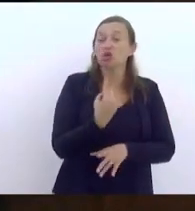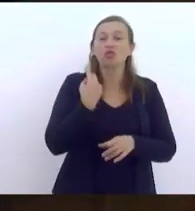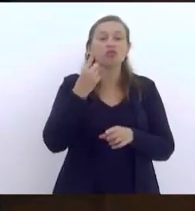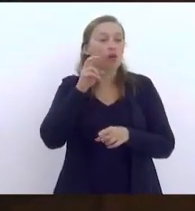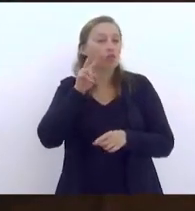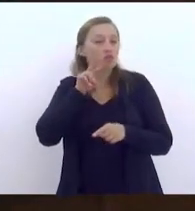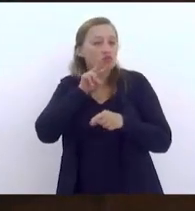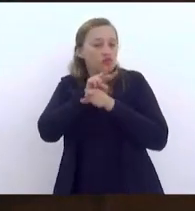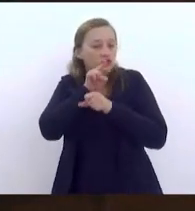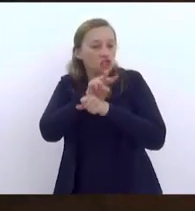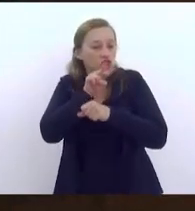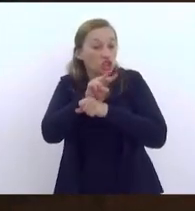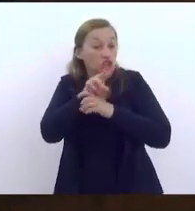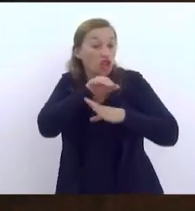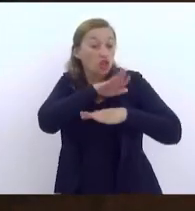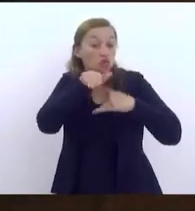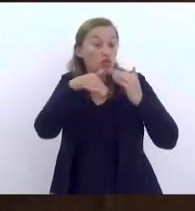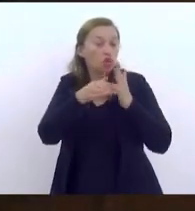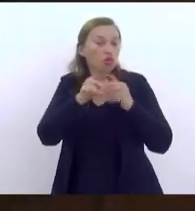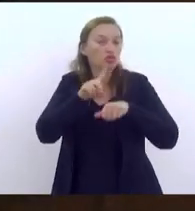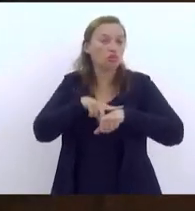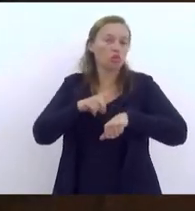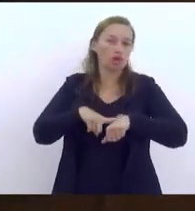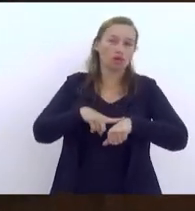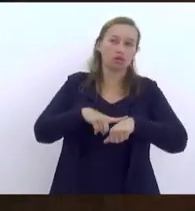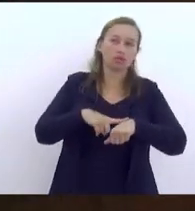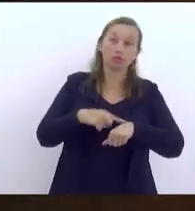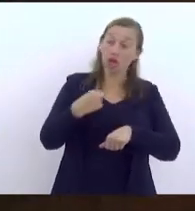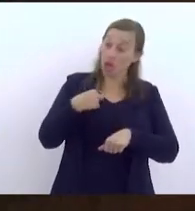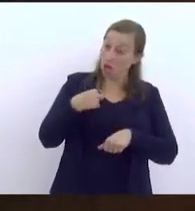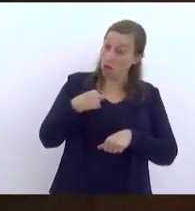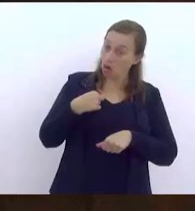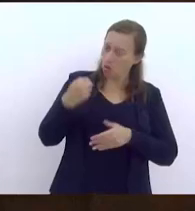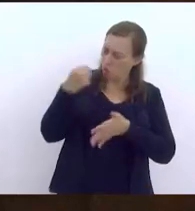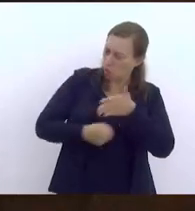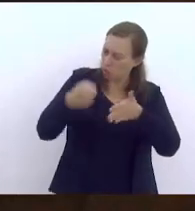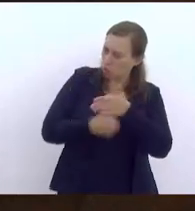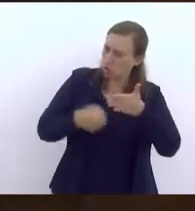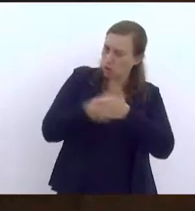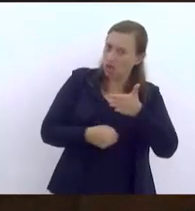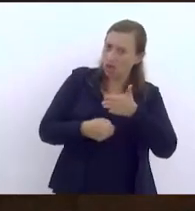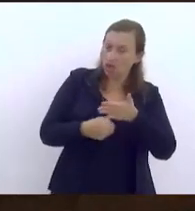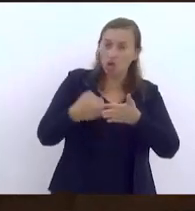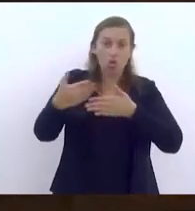vigilantes em todos os aspectos. Eu serei um árduo lutador para que